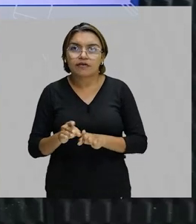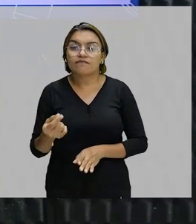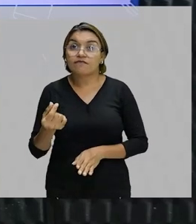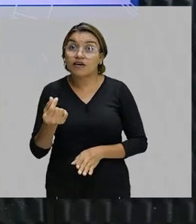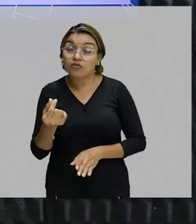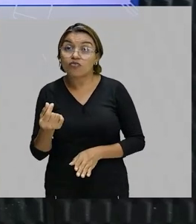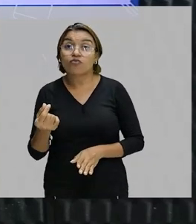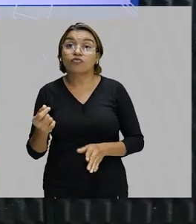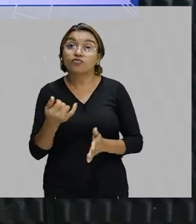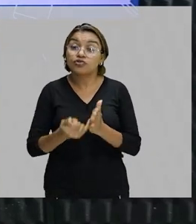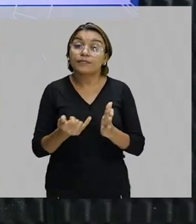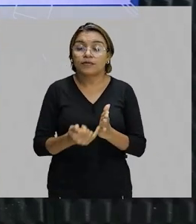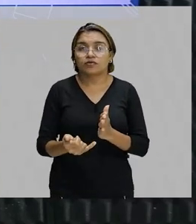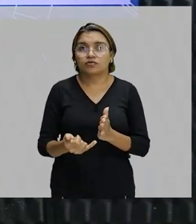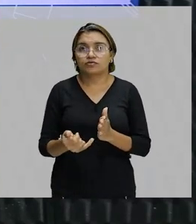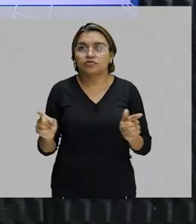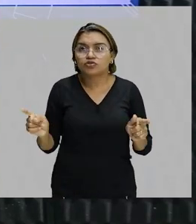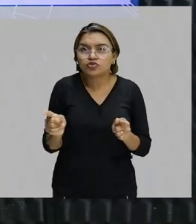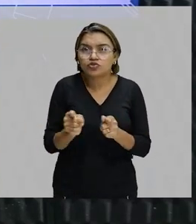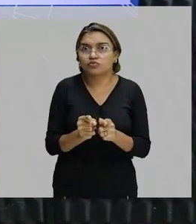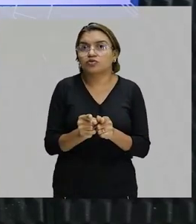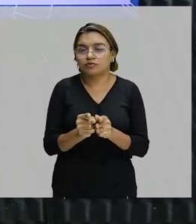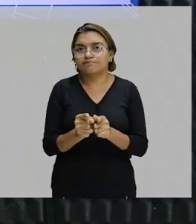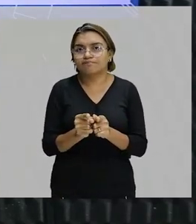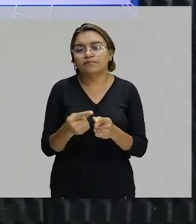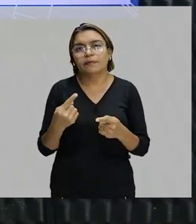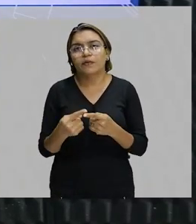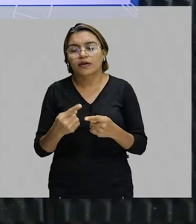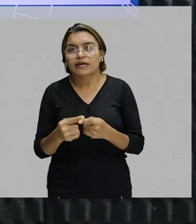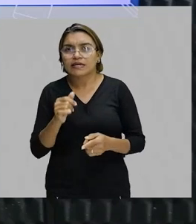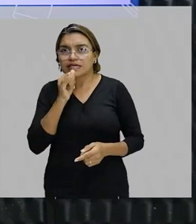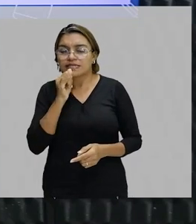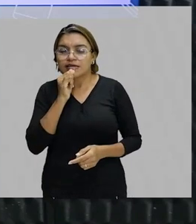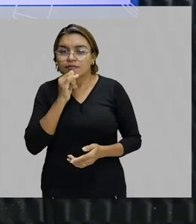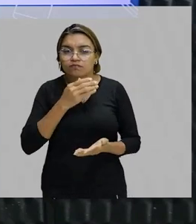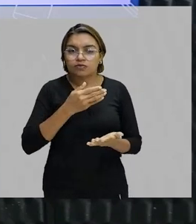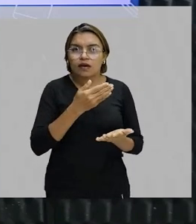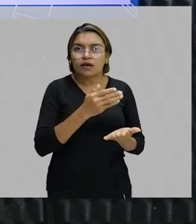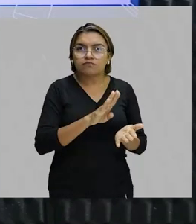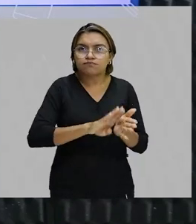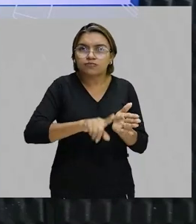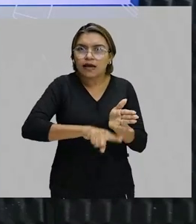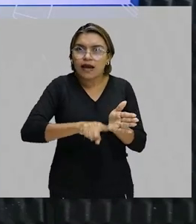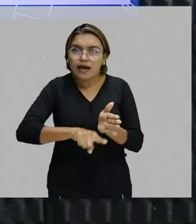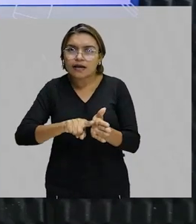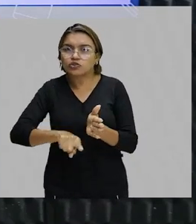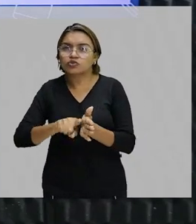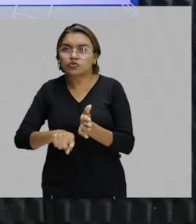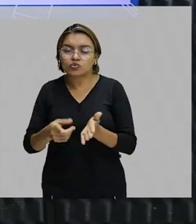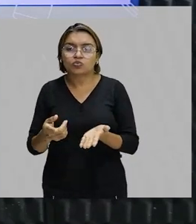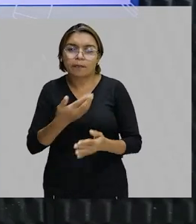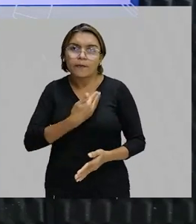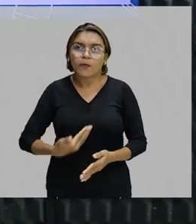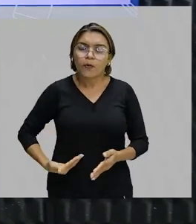ele quer ter uma carga tributária mínima beleza existe a redução de gasto público privatização então não faz sentido que a